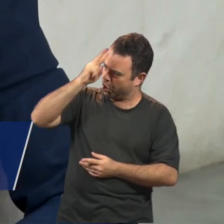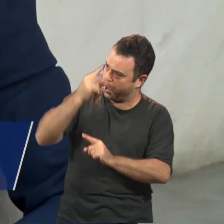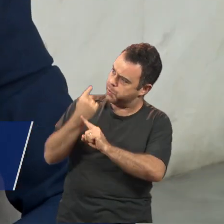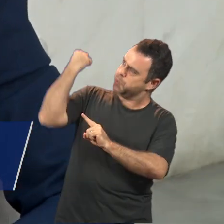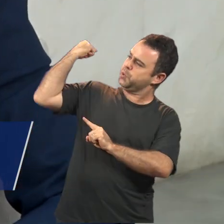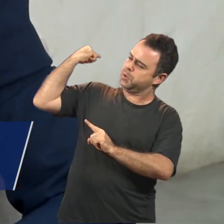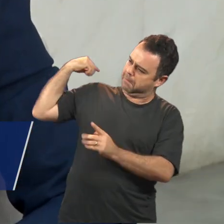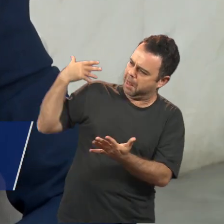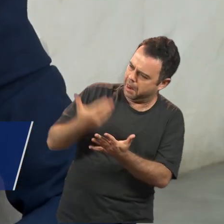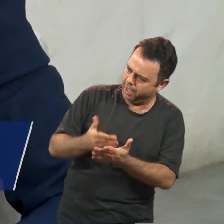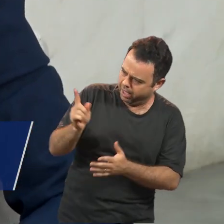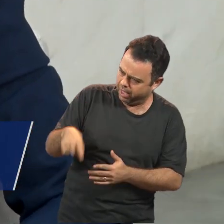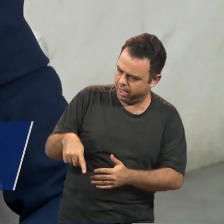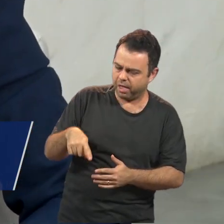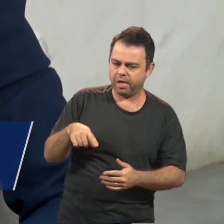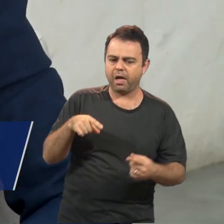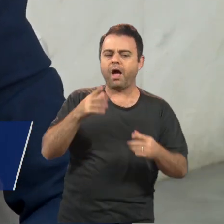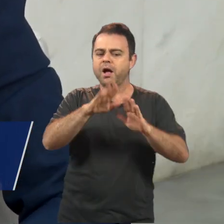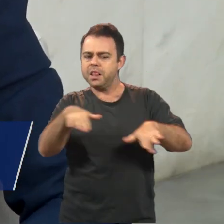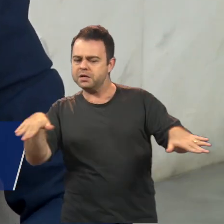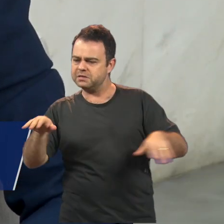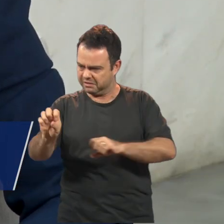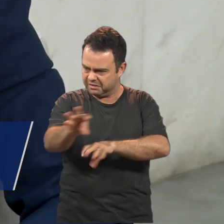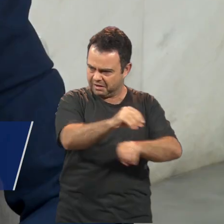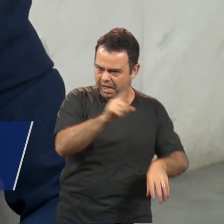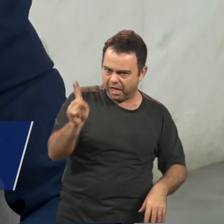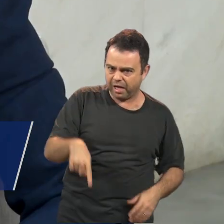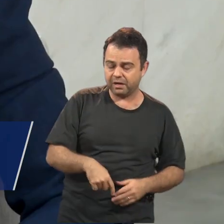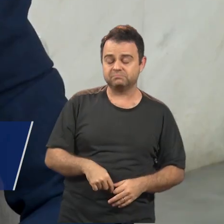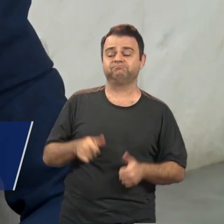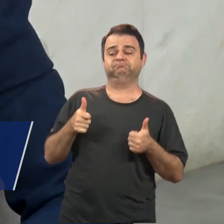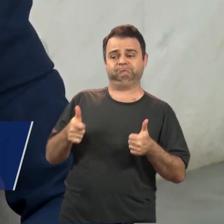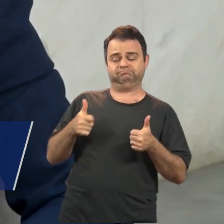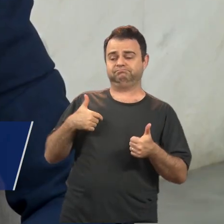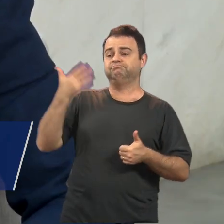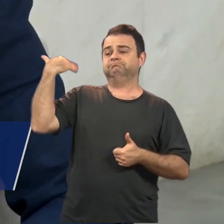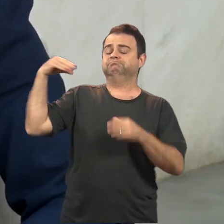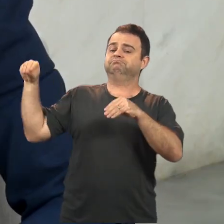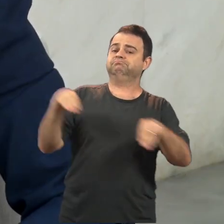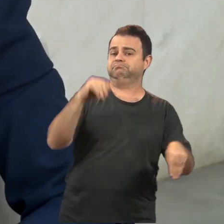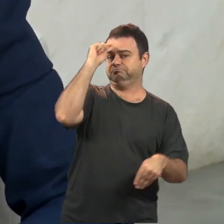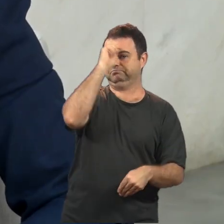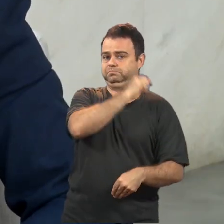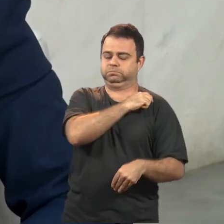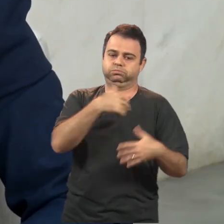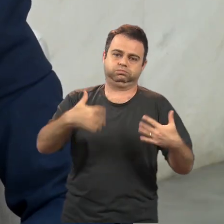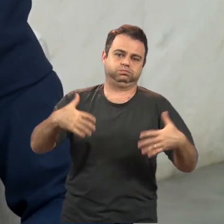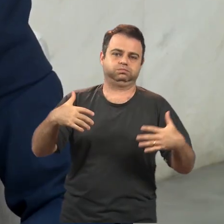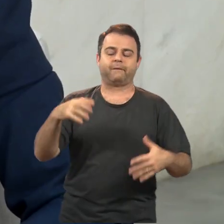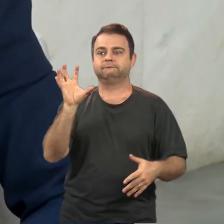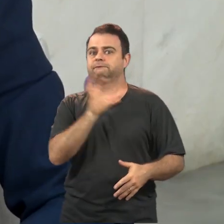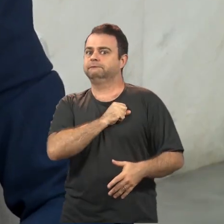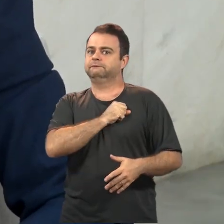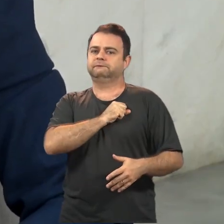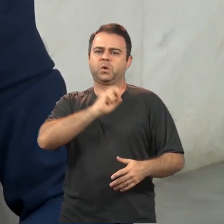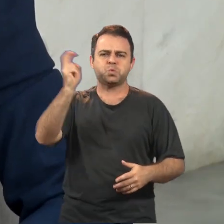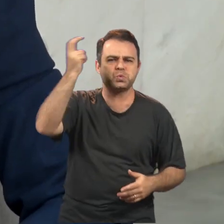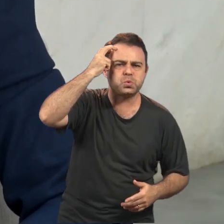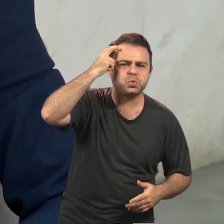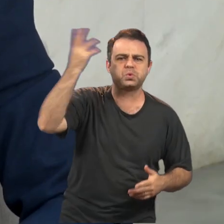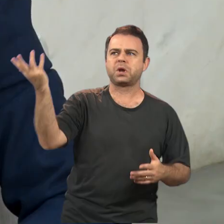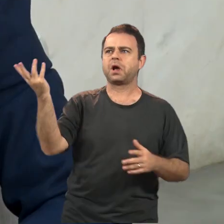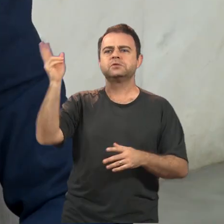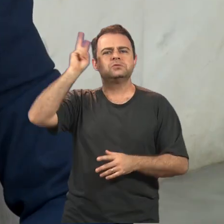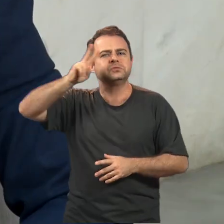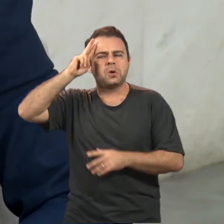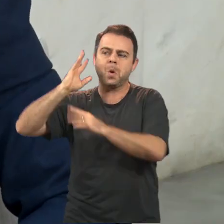Quando eu cheguei em Rio Preto, eu me apaixonei por São José do Rio Preto, pela riqueza cultural e histórica que tem a cidade, né?